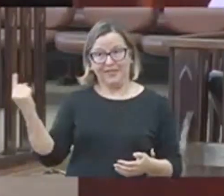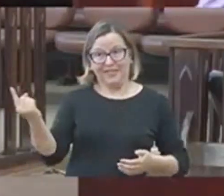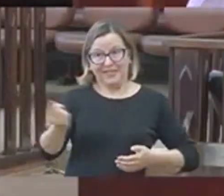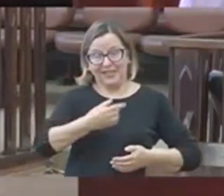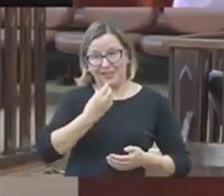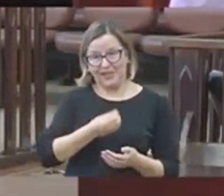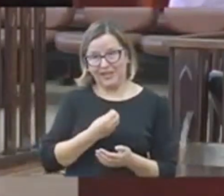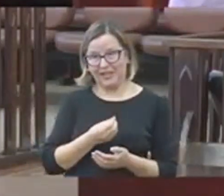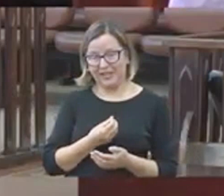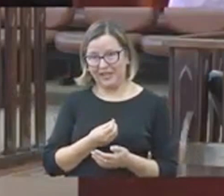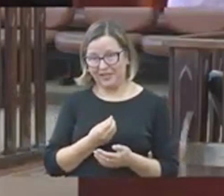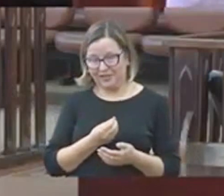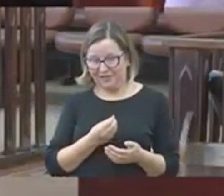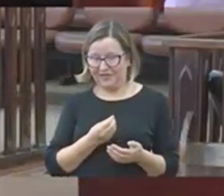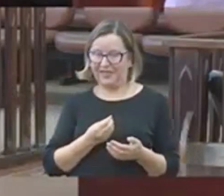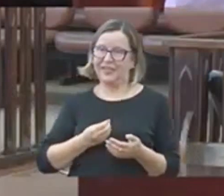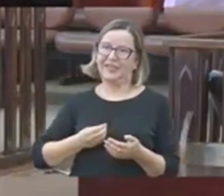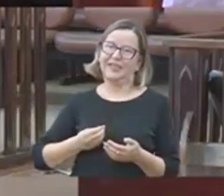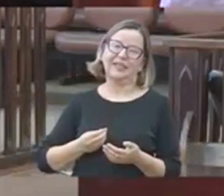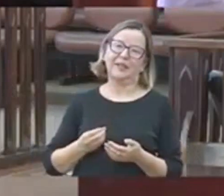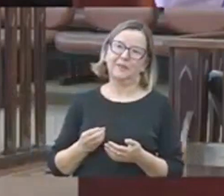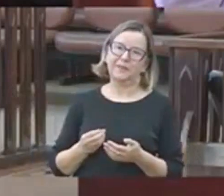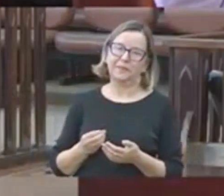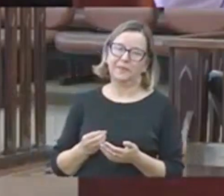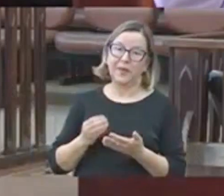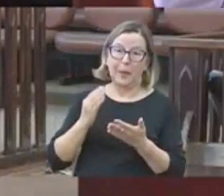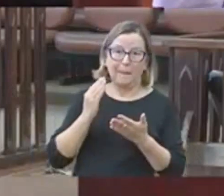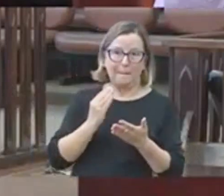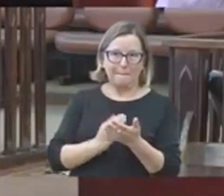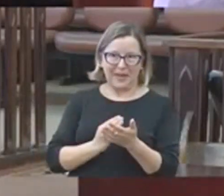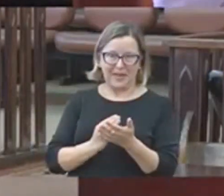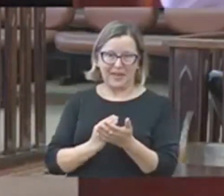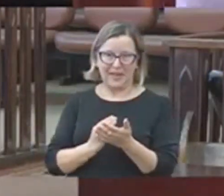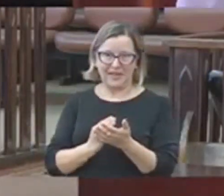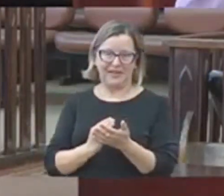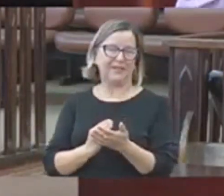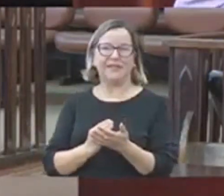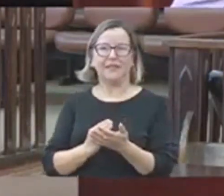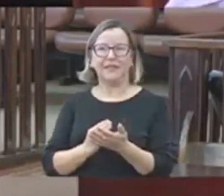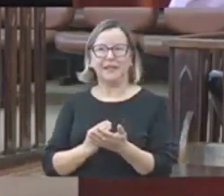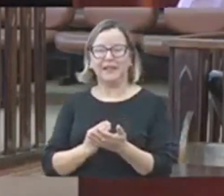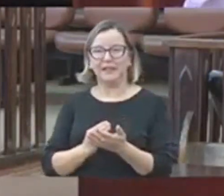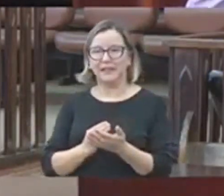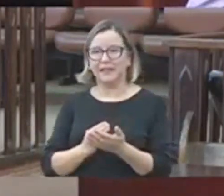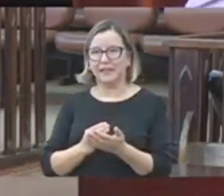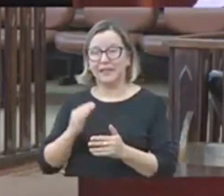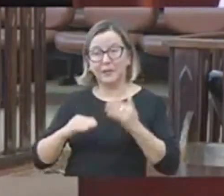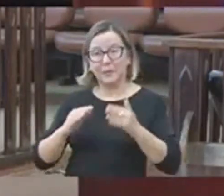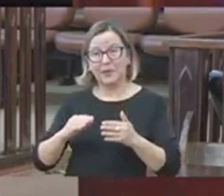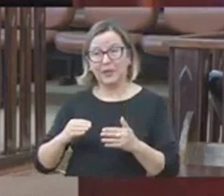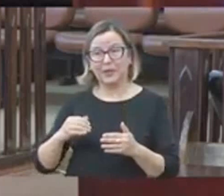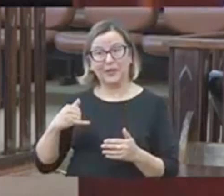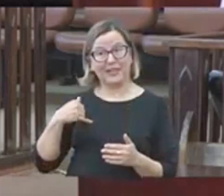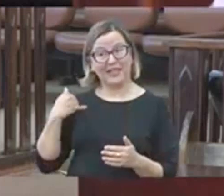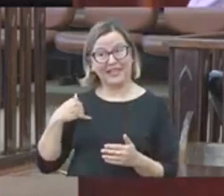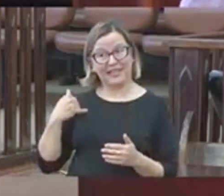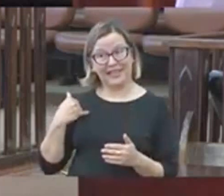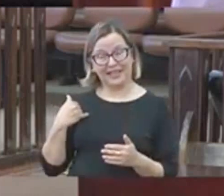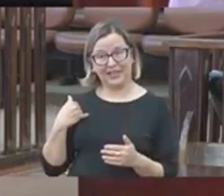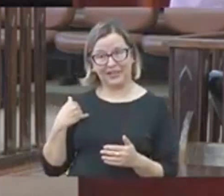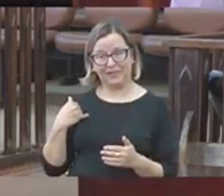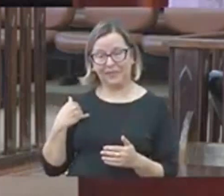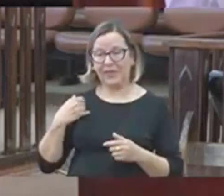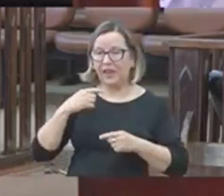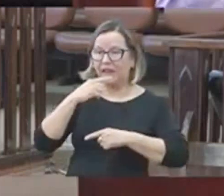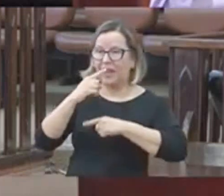células até uma certa idade. E logo depois, essa produção, a renovação das células diminui